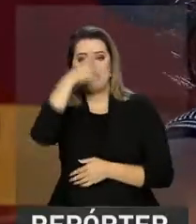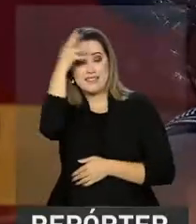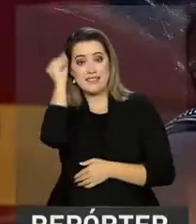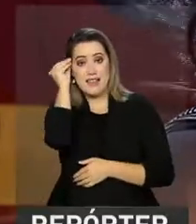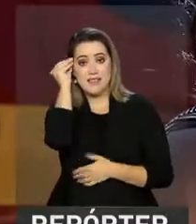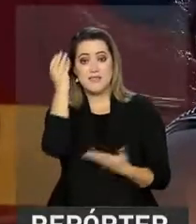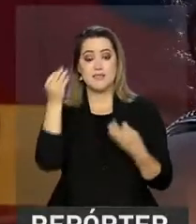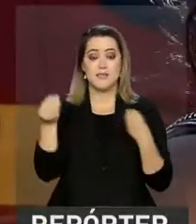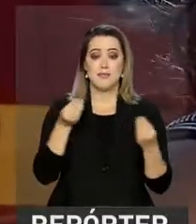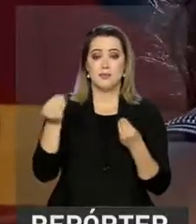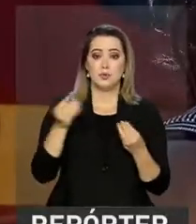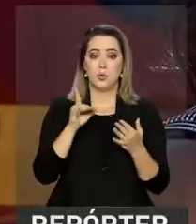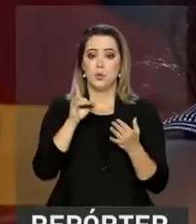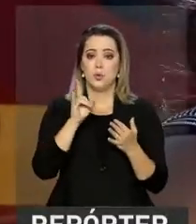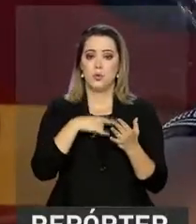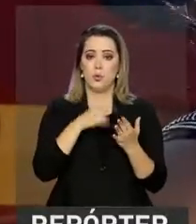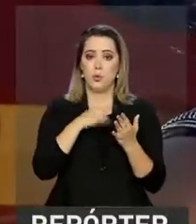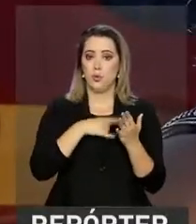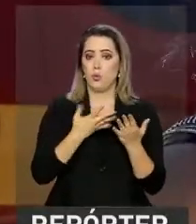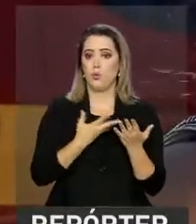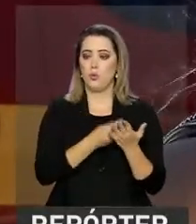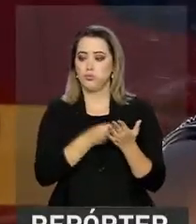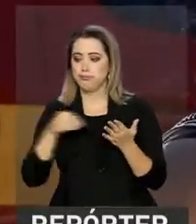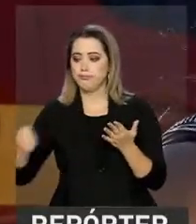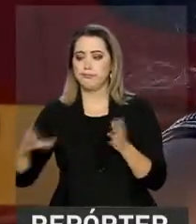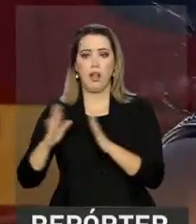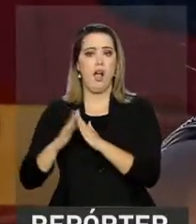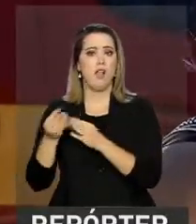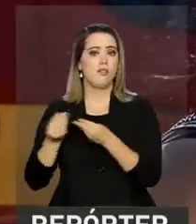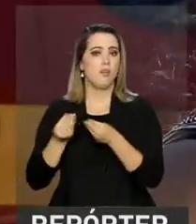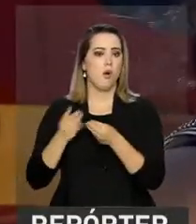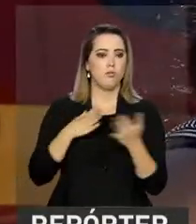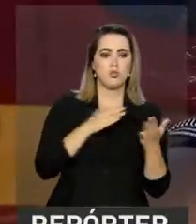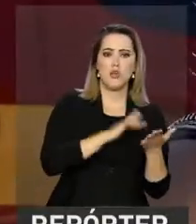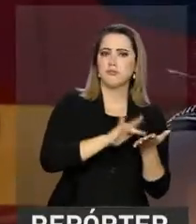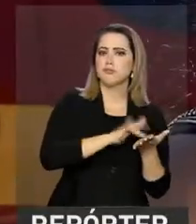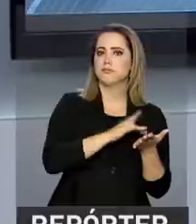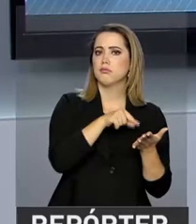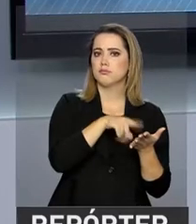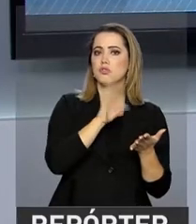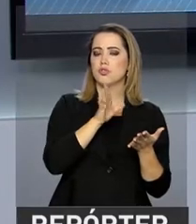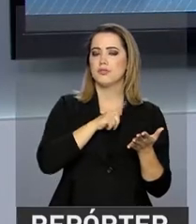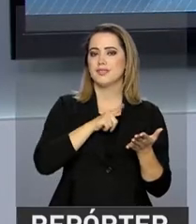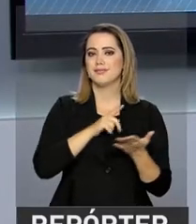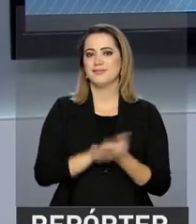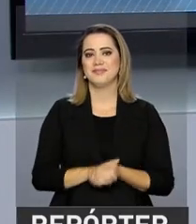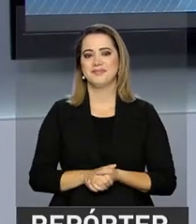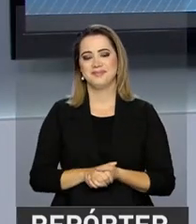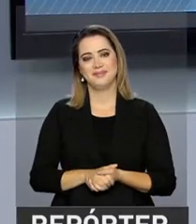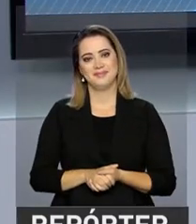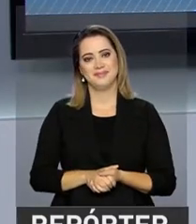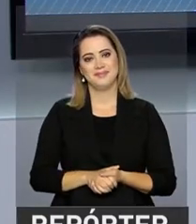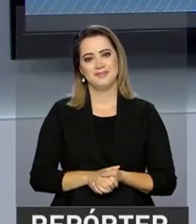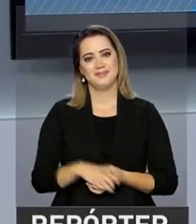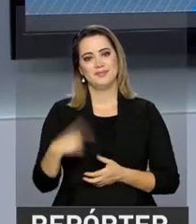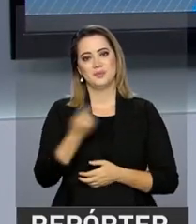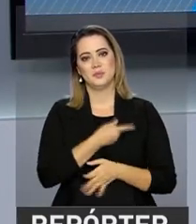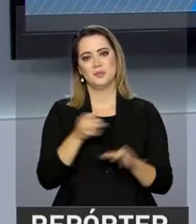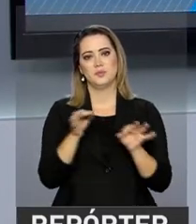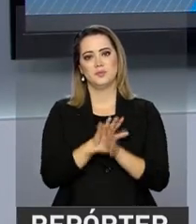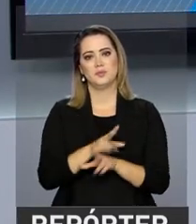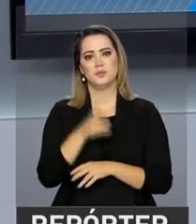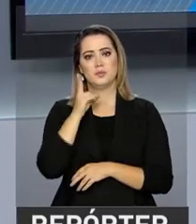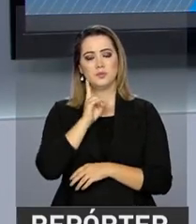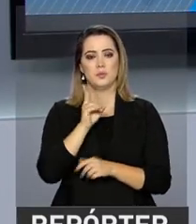a sua habilitação e tudo que está no seu smartphone o repórter nbr fica por aqui